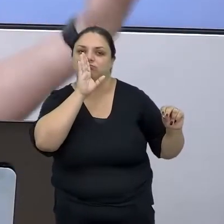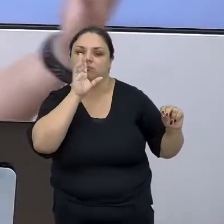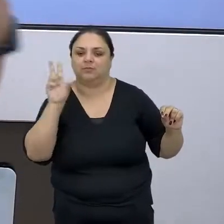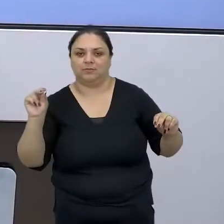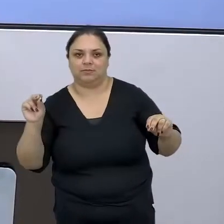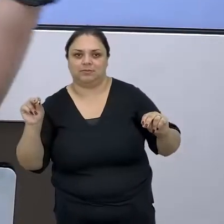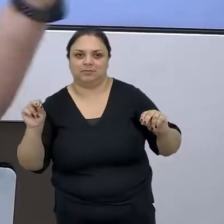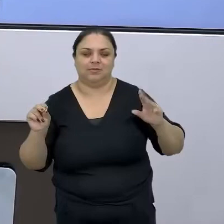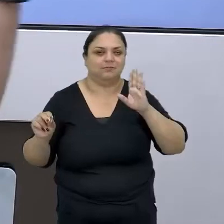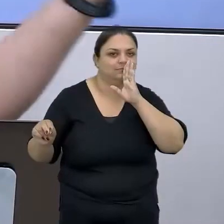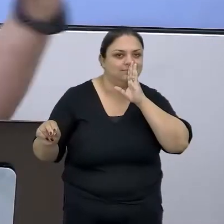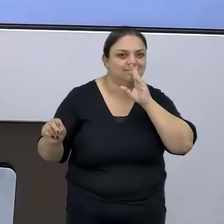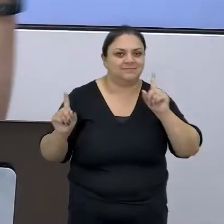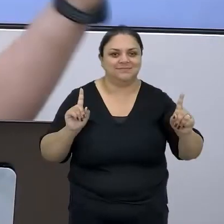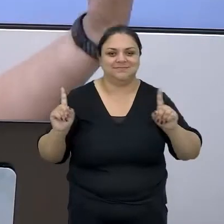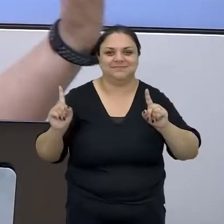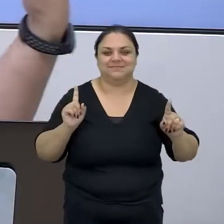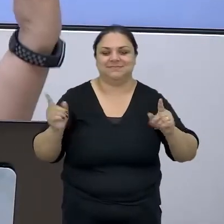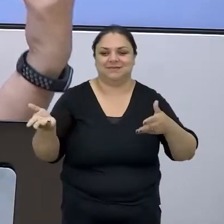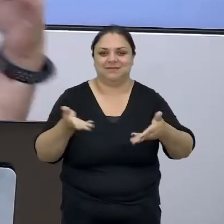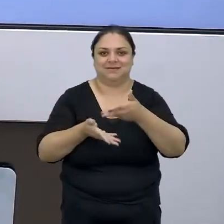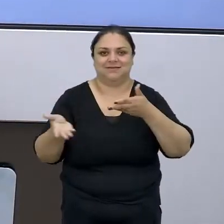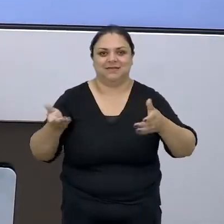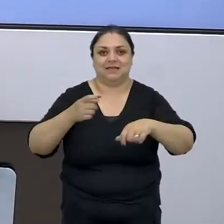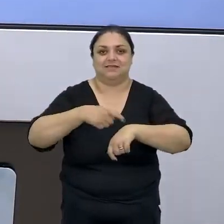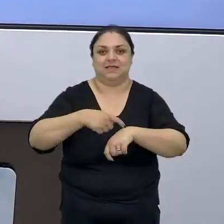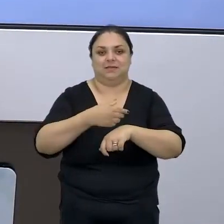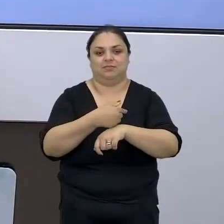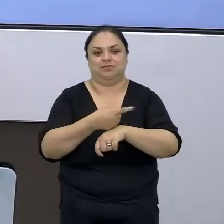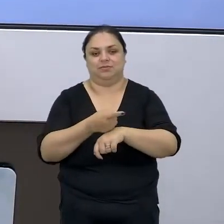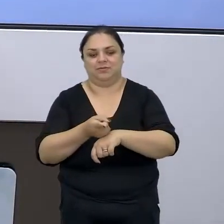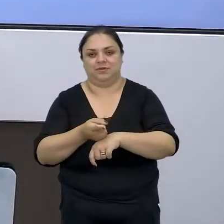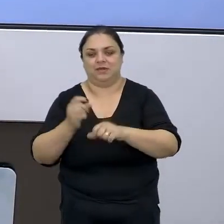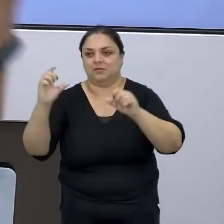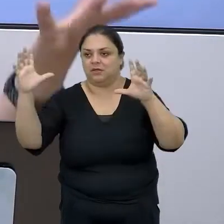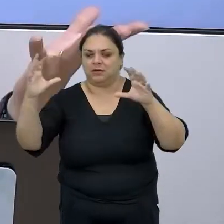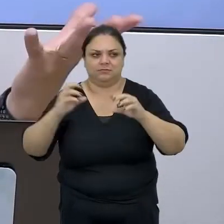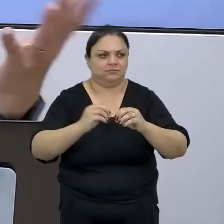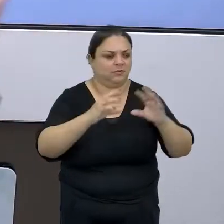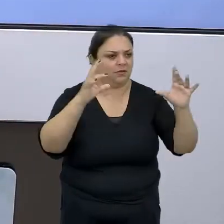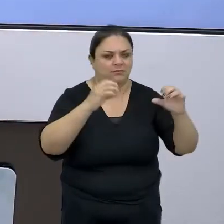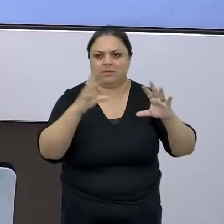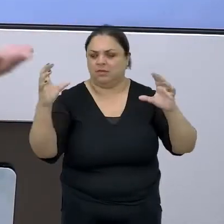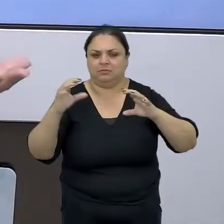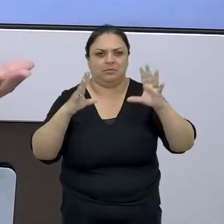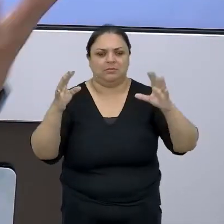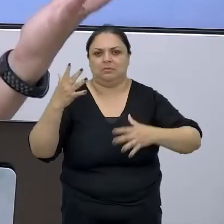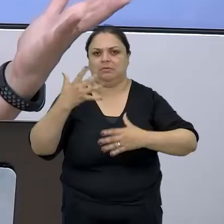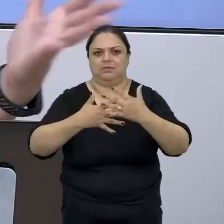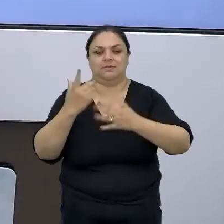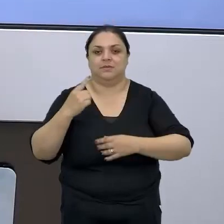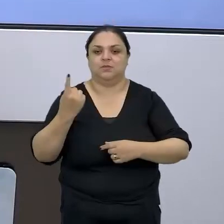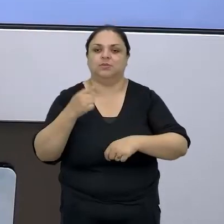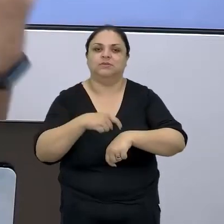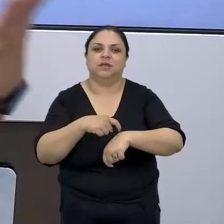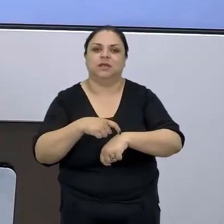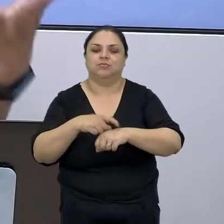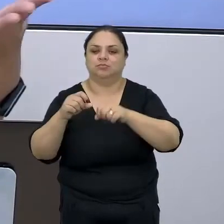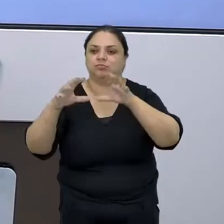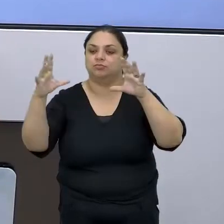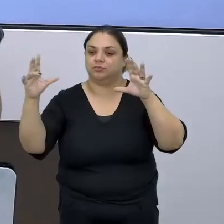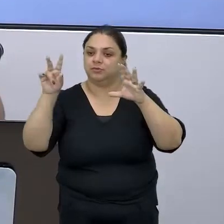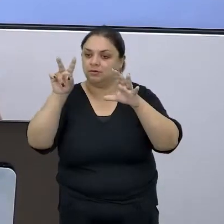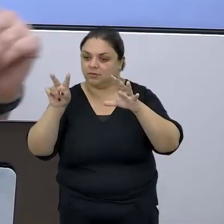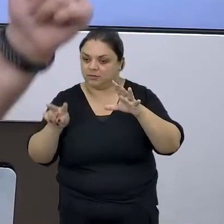esperando. Que eu tive o cuidado de pensar nesse tempo pra você não ficar lendo os 2 balões e falar qual que eu leio primeiro, da esquerda ou da direita. Então você tem que tomar